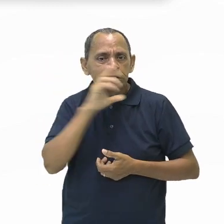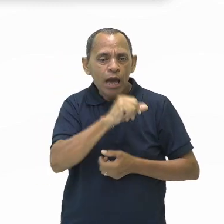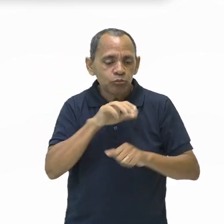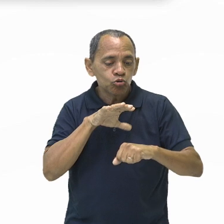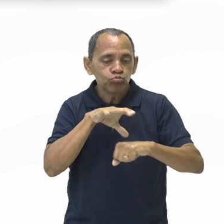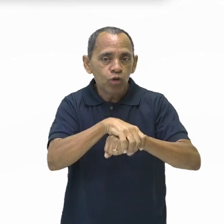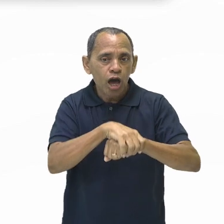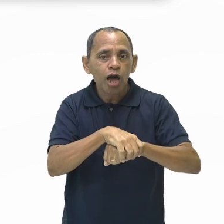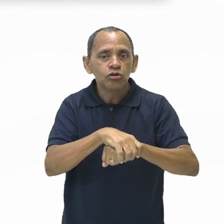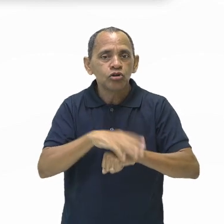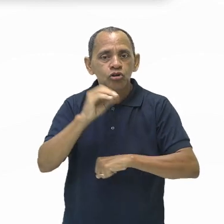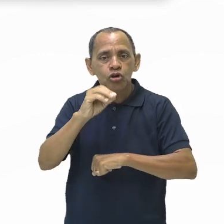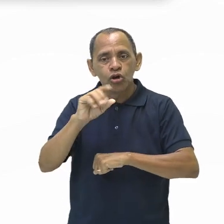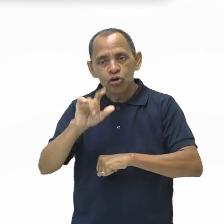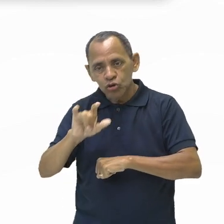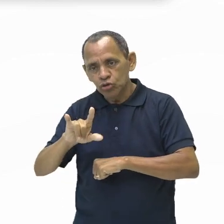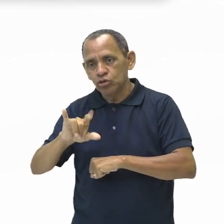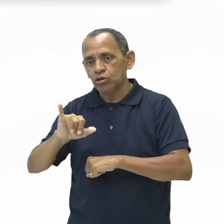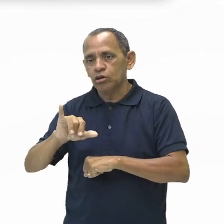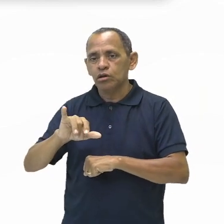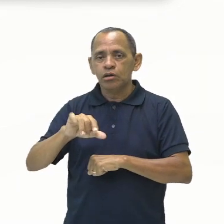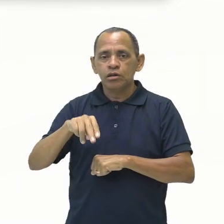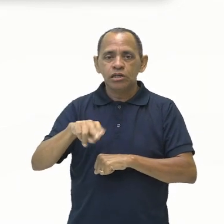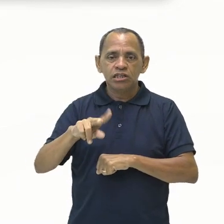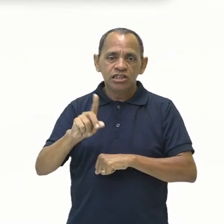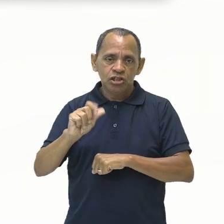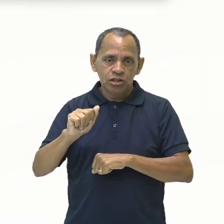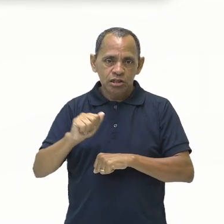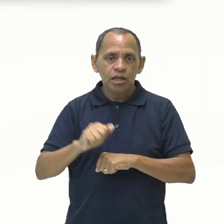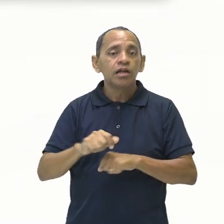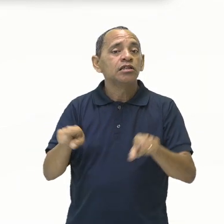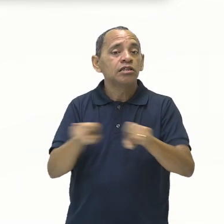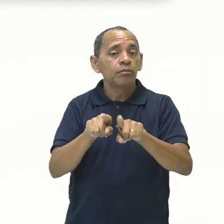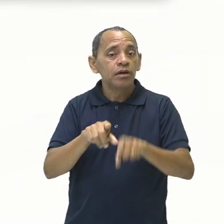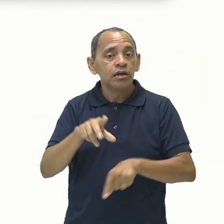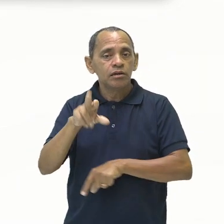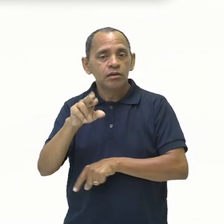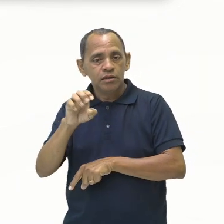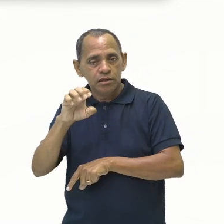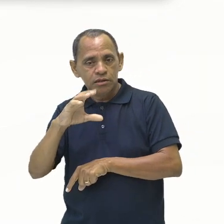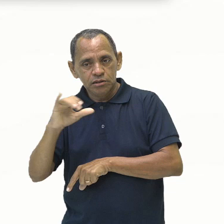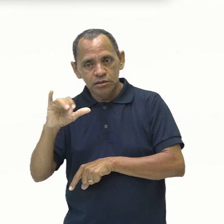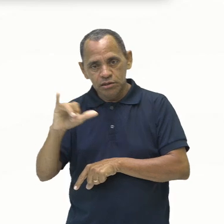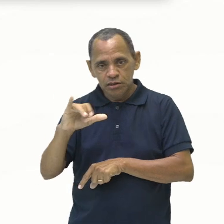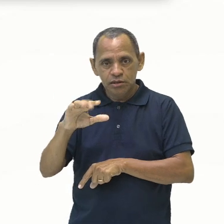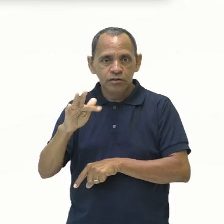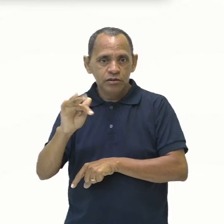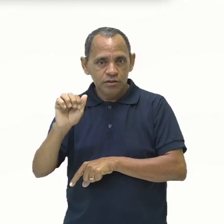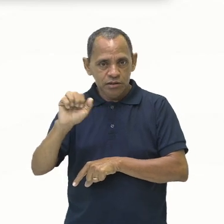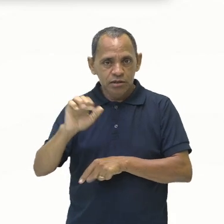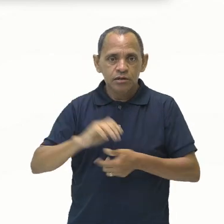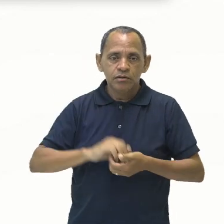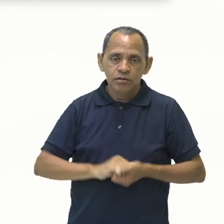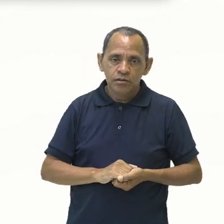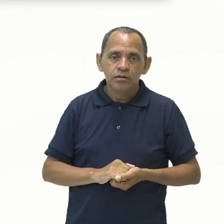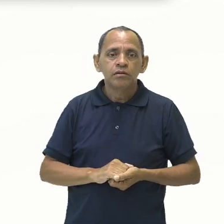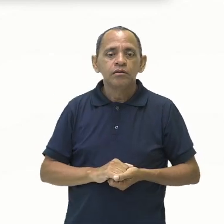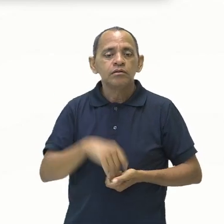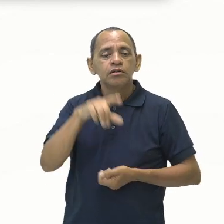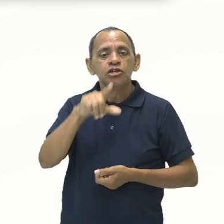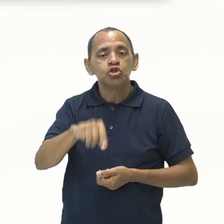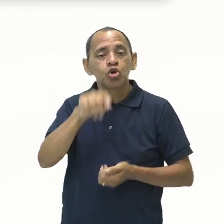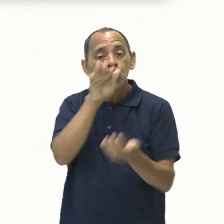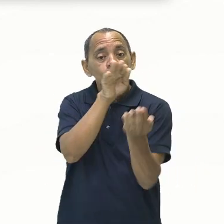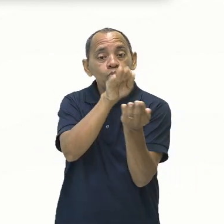Olinda e Recife. A gente precisa destacar que a escolha de